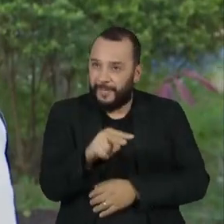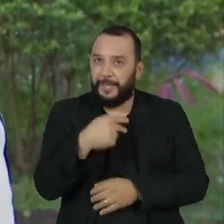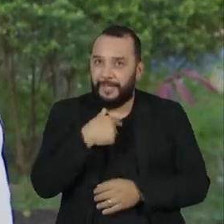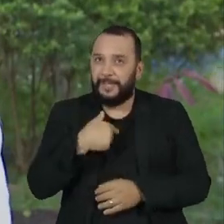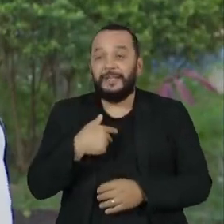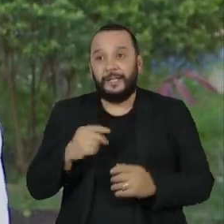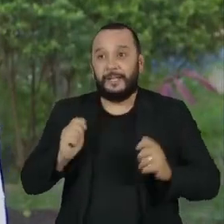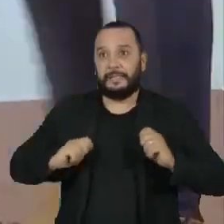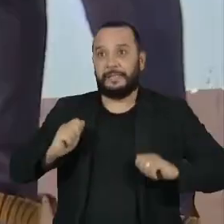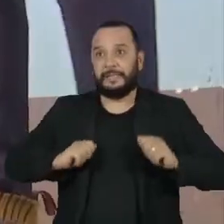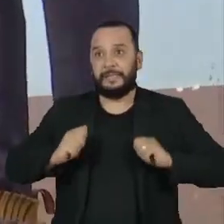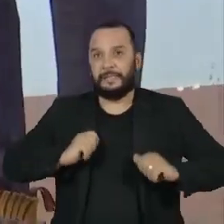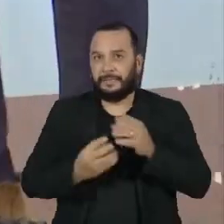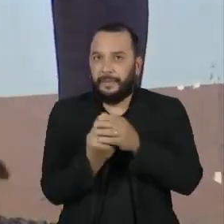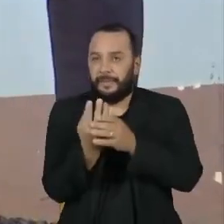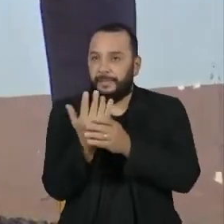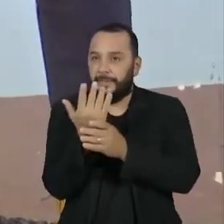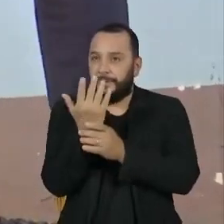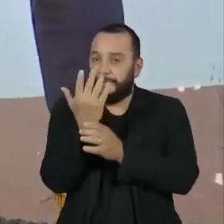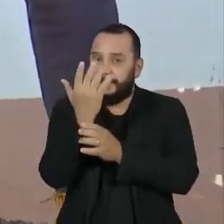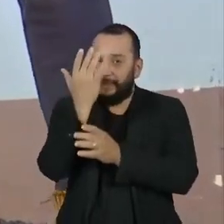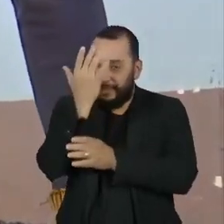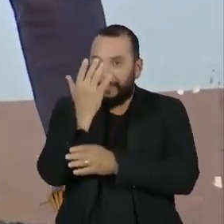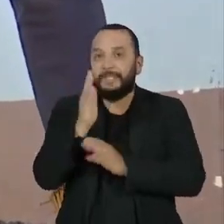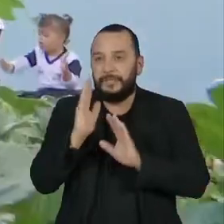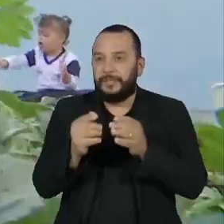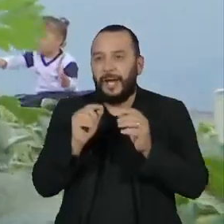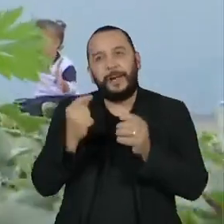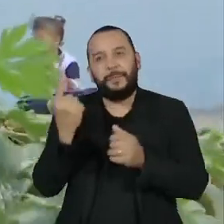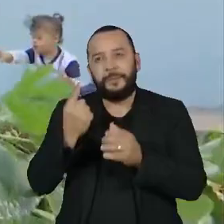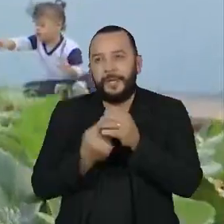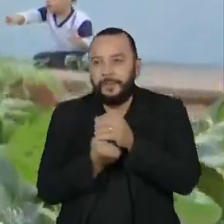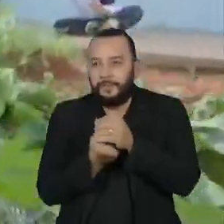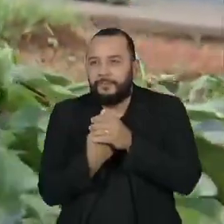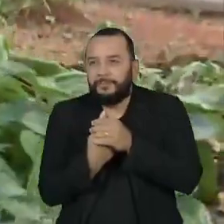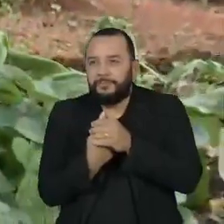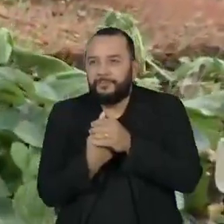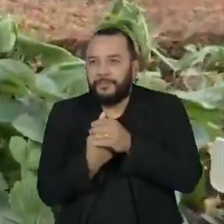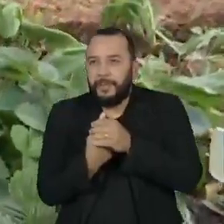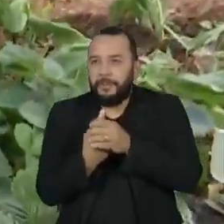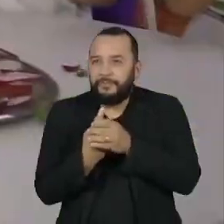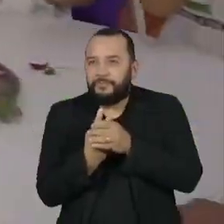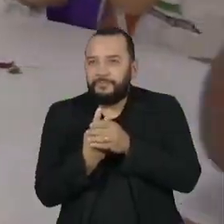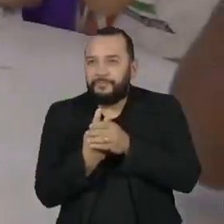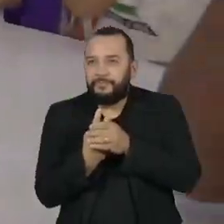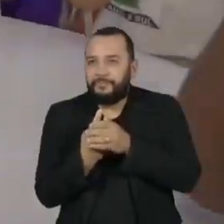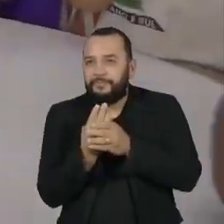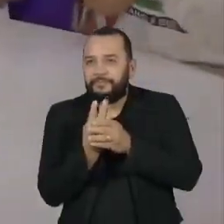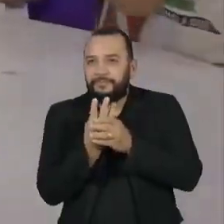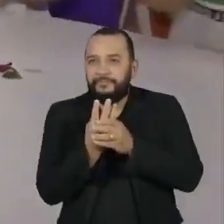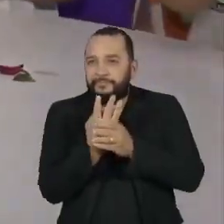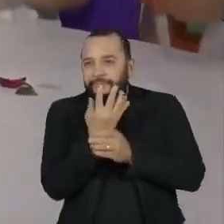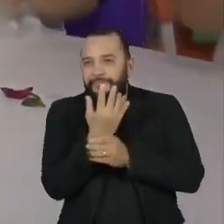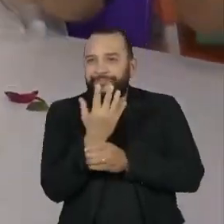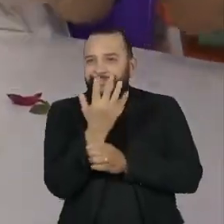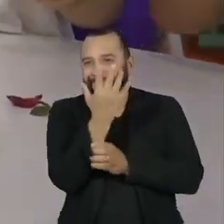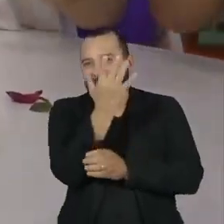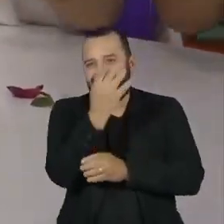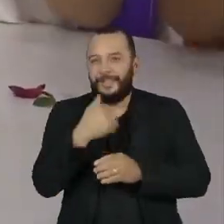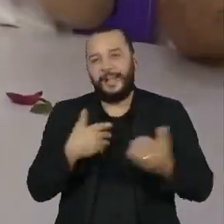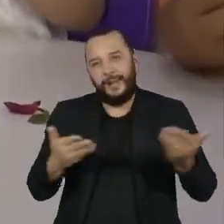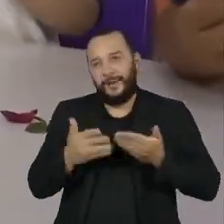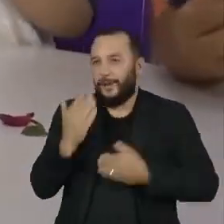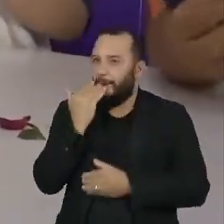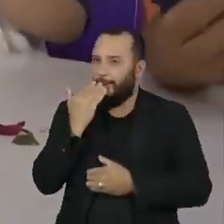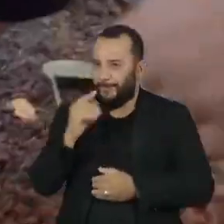lidar com essa ansiedade de descobrir um brotinho e na outra semana um pouco maior e que agora ficou grande, que agora tá no meu prato e